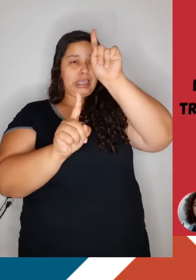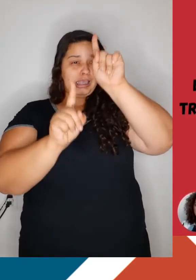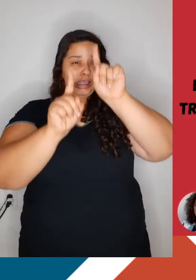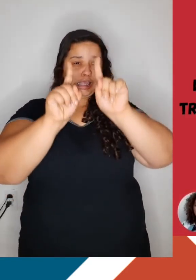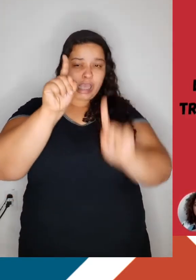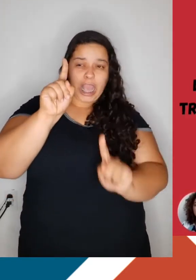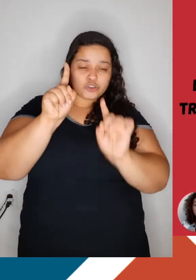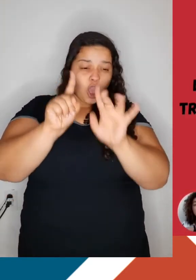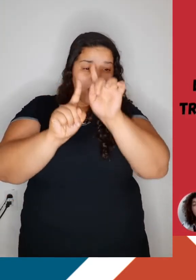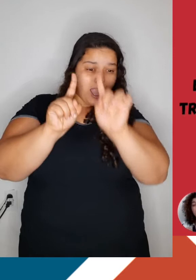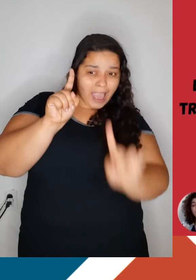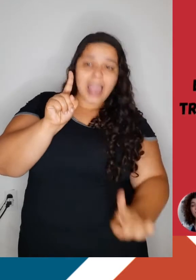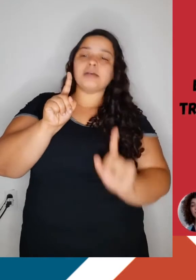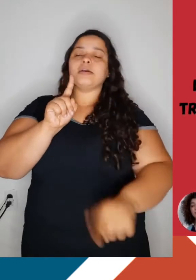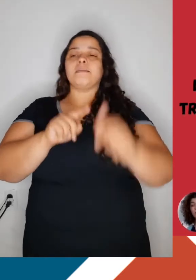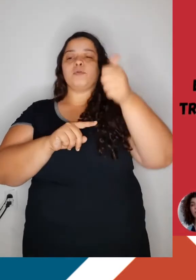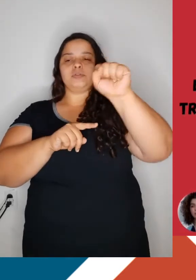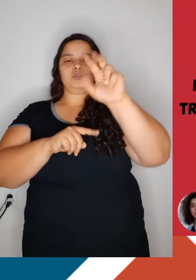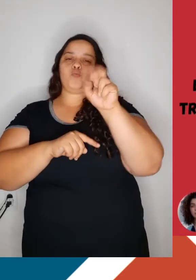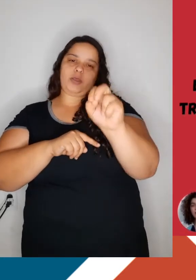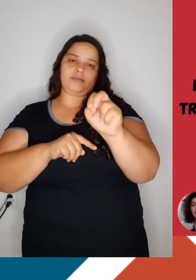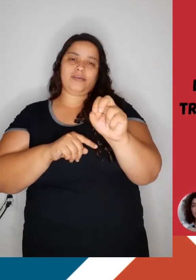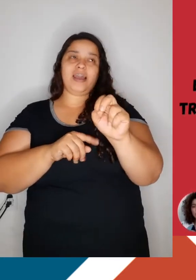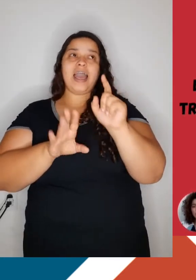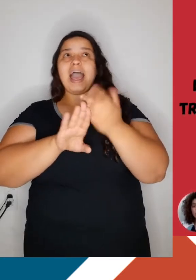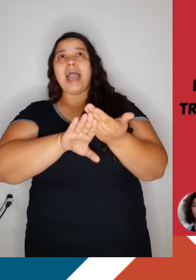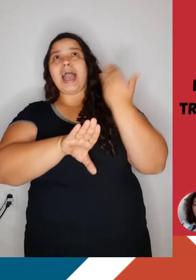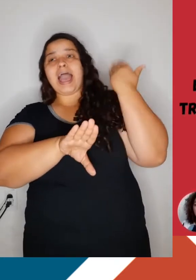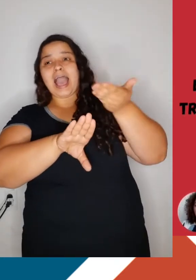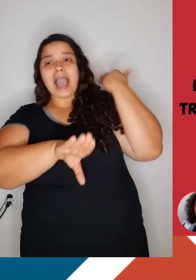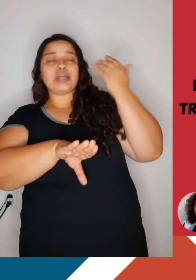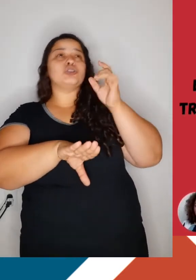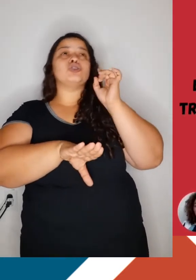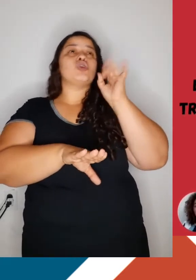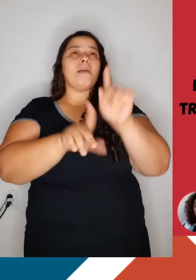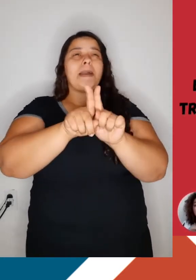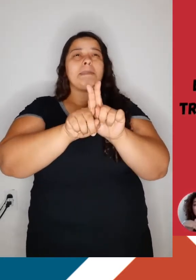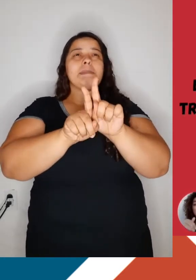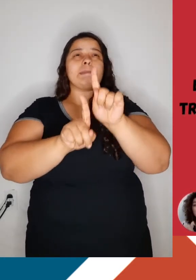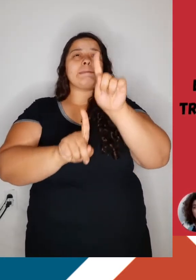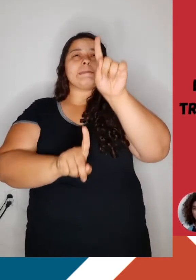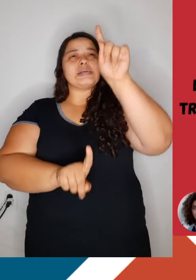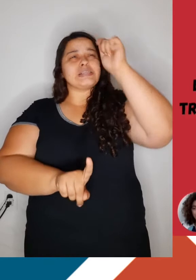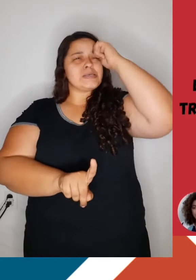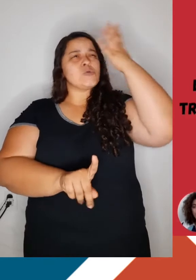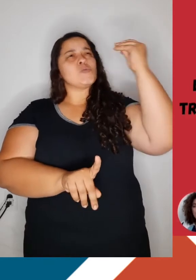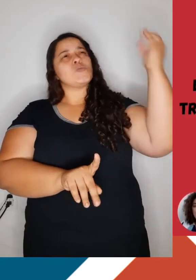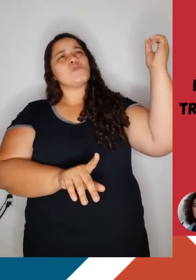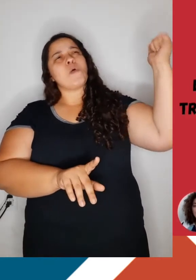nas proximidades do ano de 1850. Antes disso, ao contrário, os números tendiam a